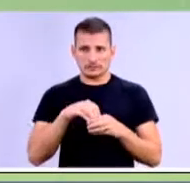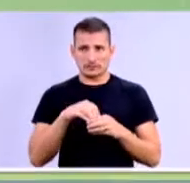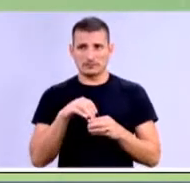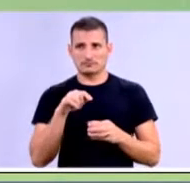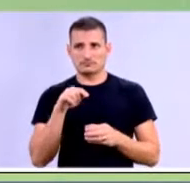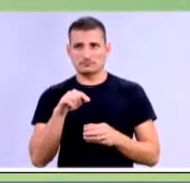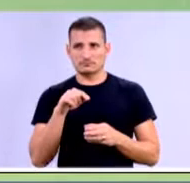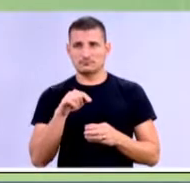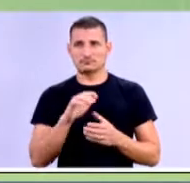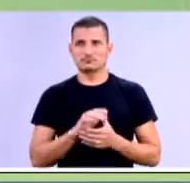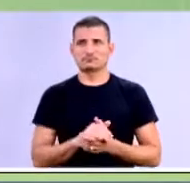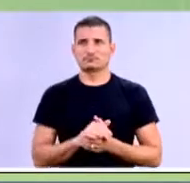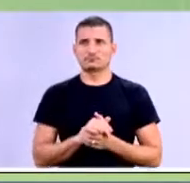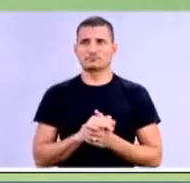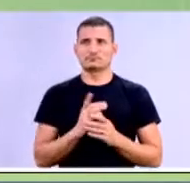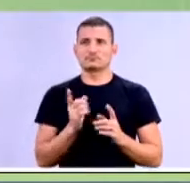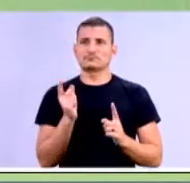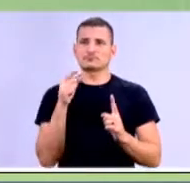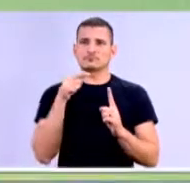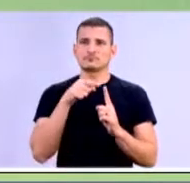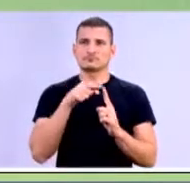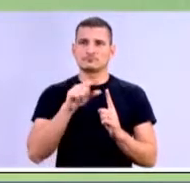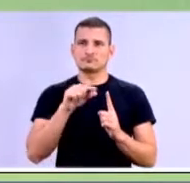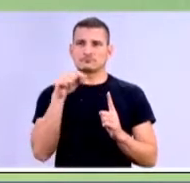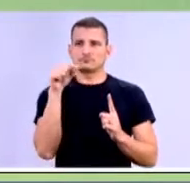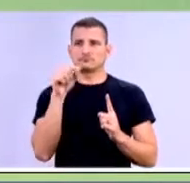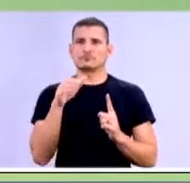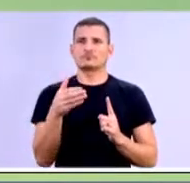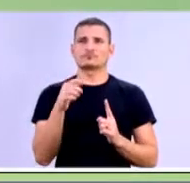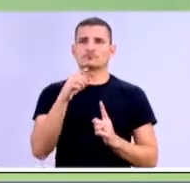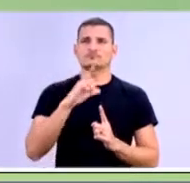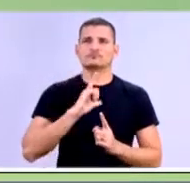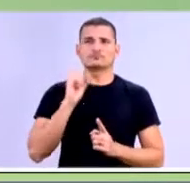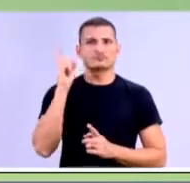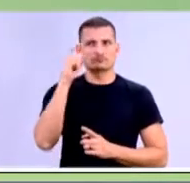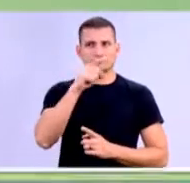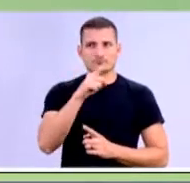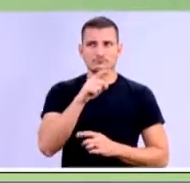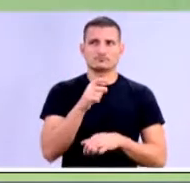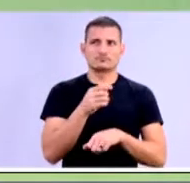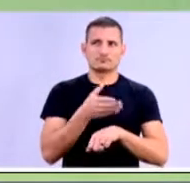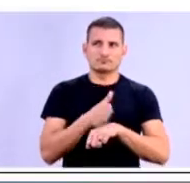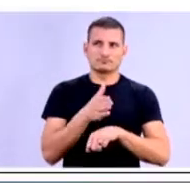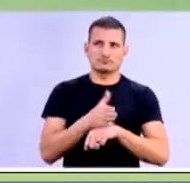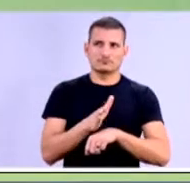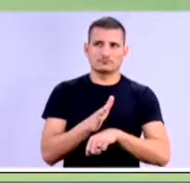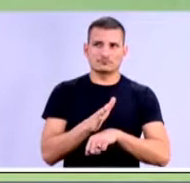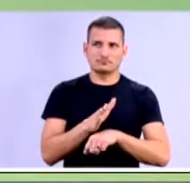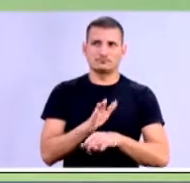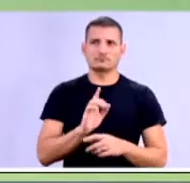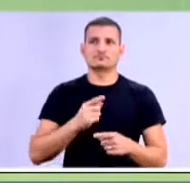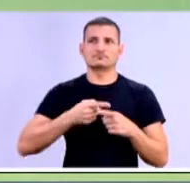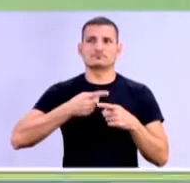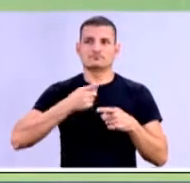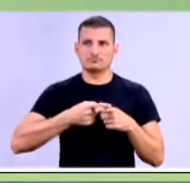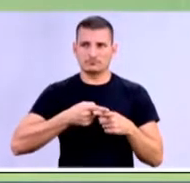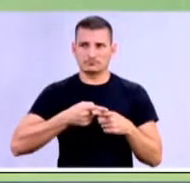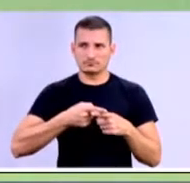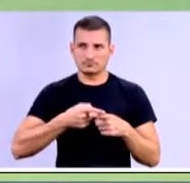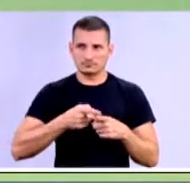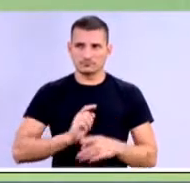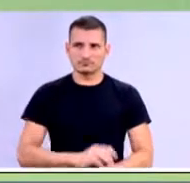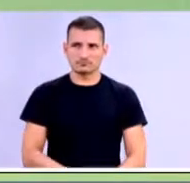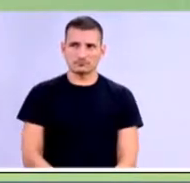indique qual você tem dificuldade para praticar e por quê. A